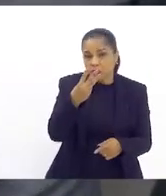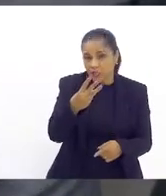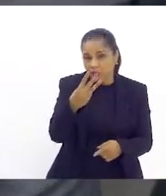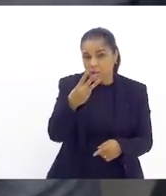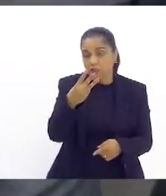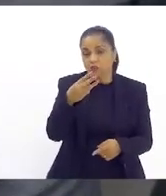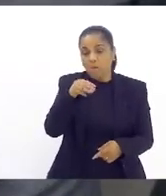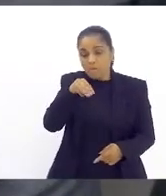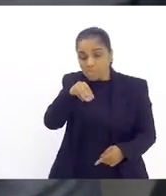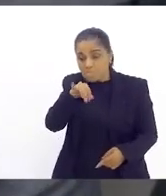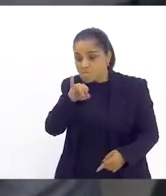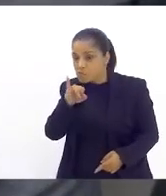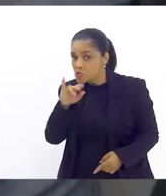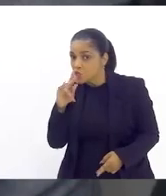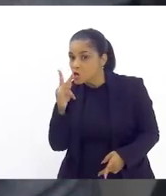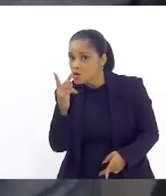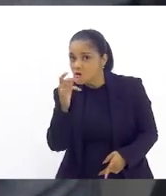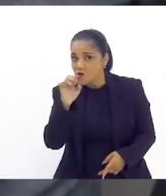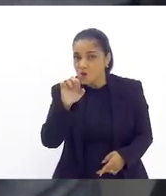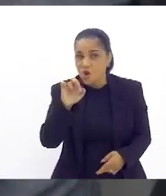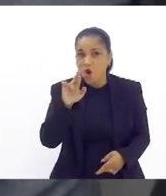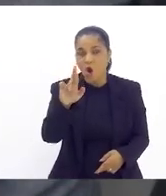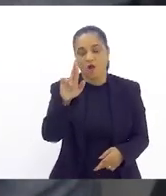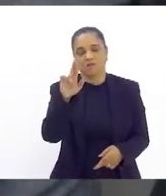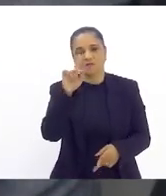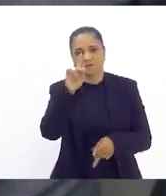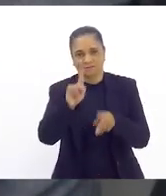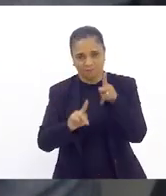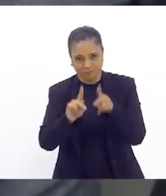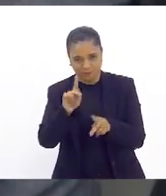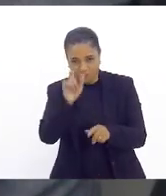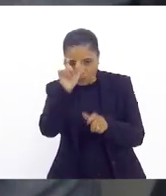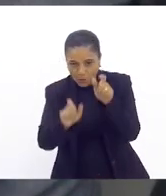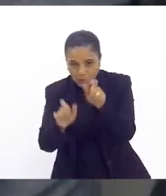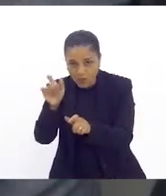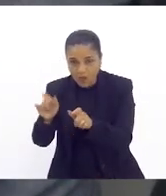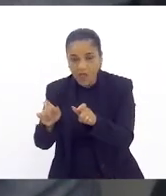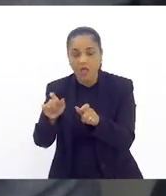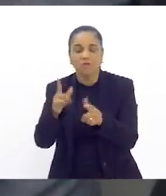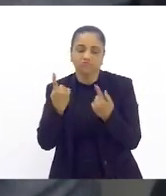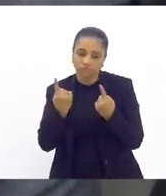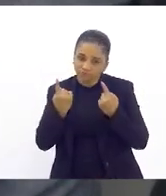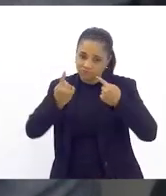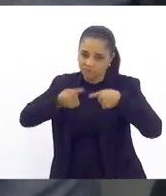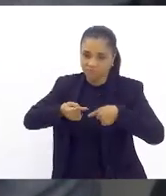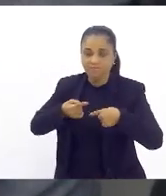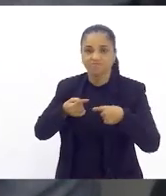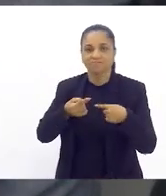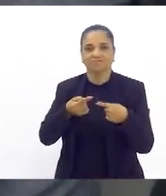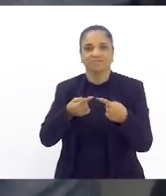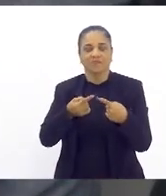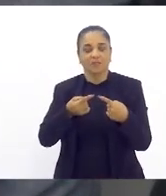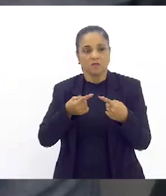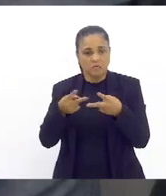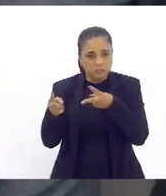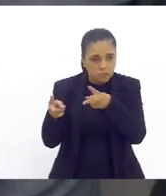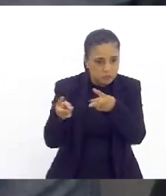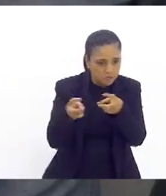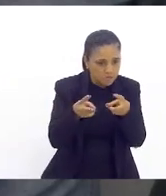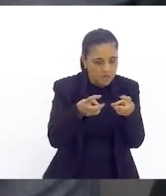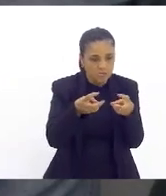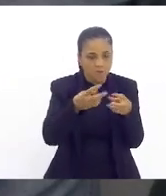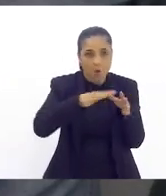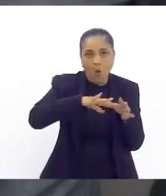de clientes e o desafio é muito grande Especialmente quando a gente olha as condições né o